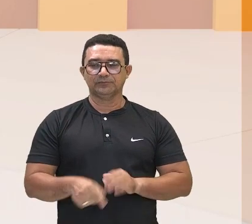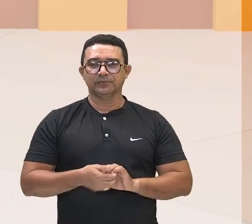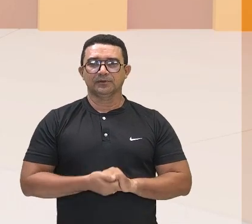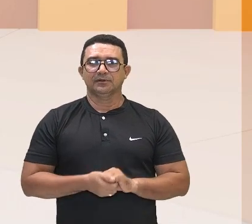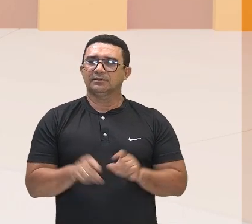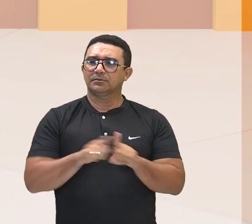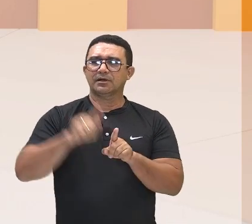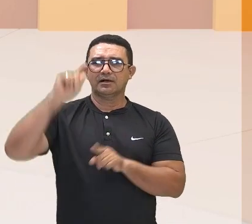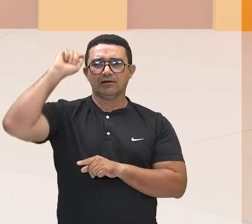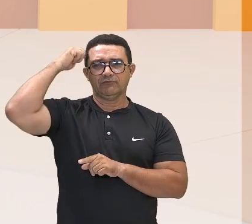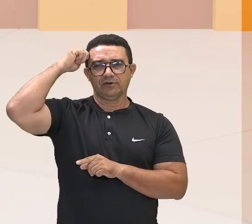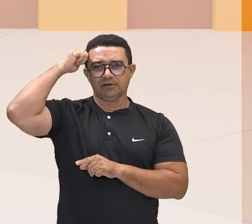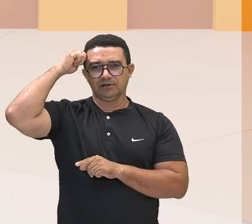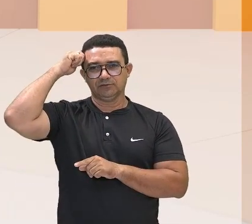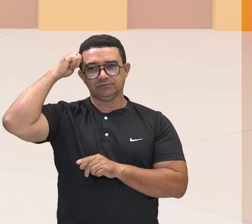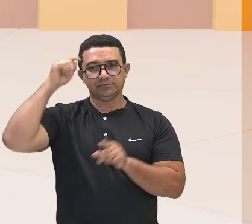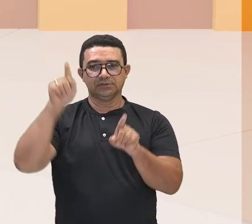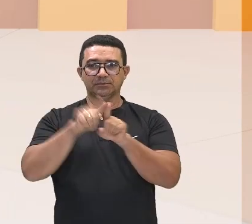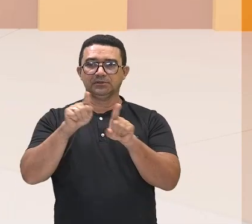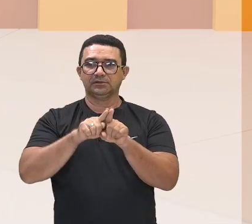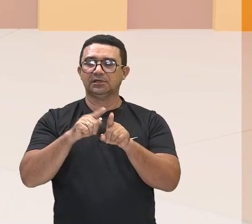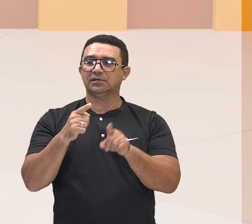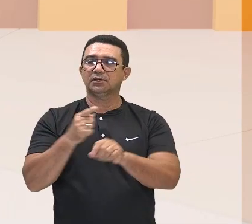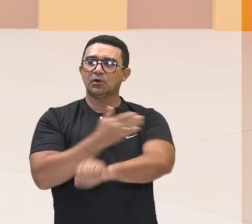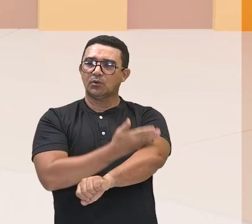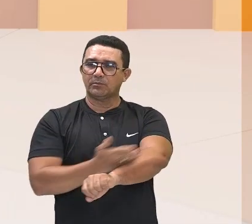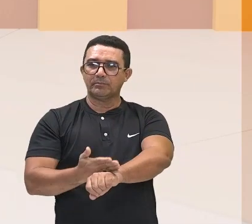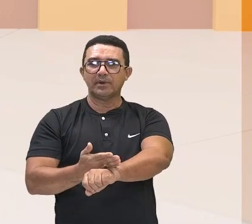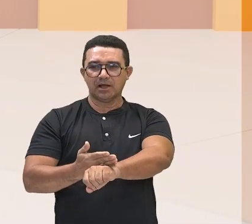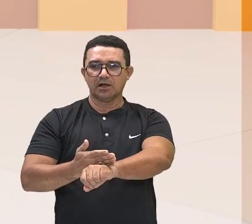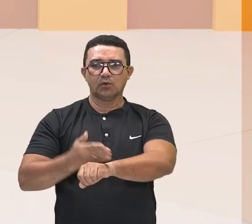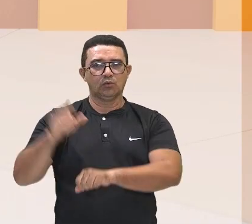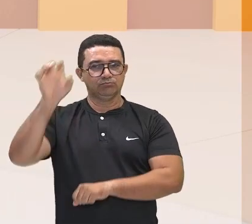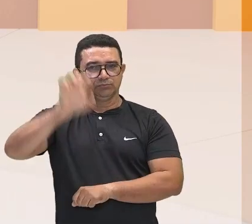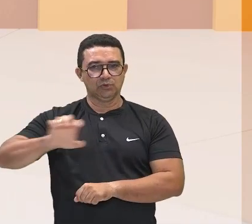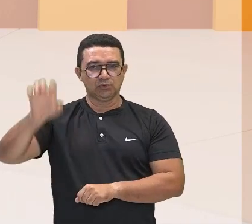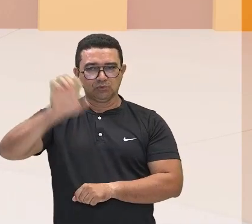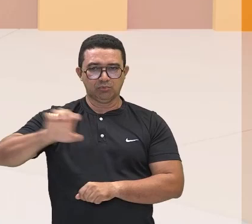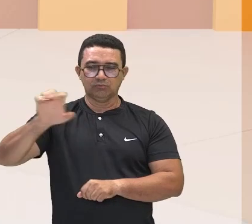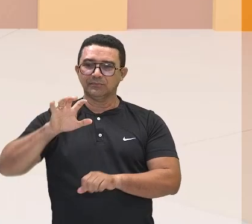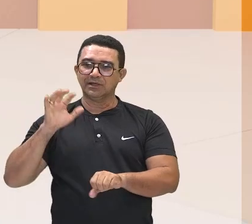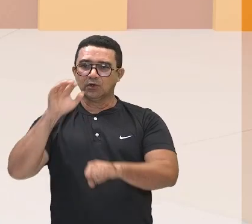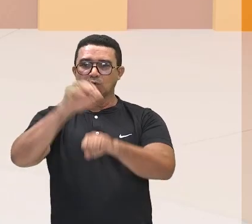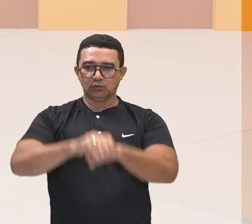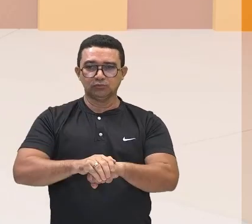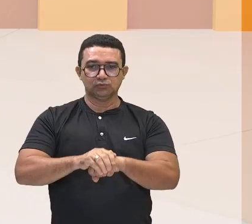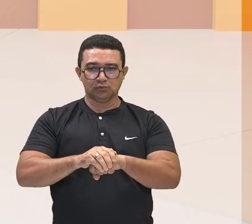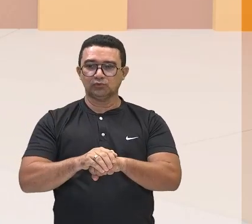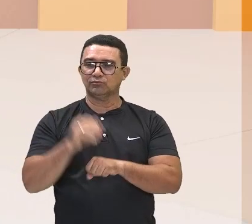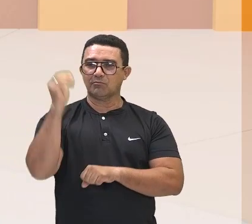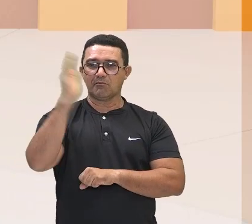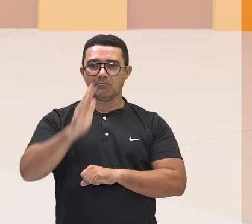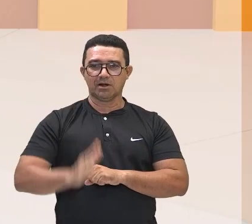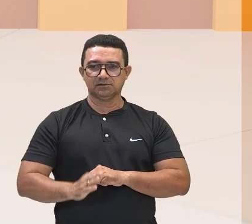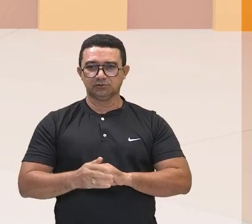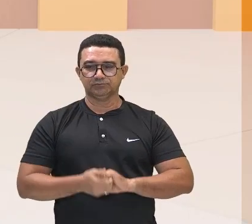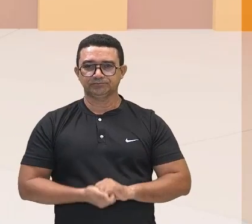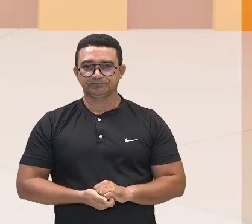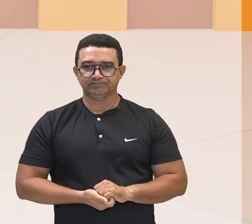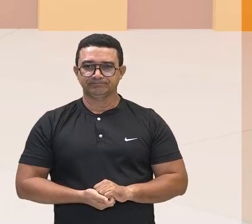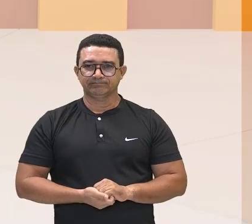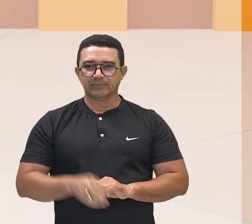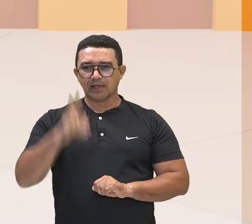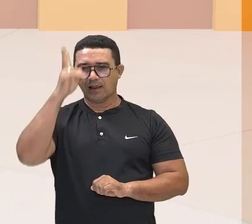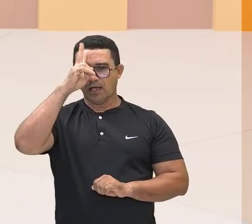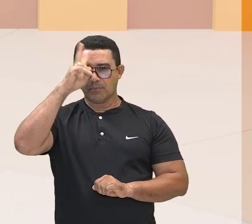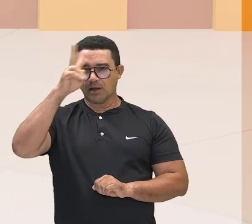nosso território, e também temos os portugueses, que foram colonizador do nosso território. Lembrando que é através